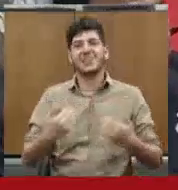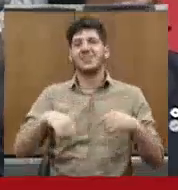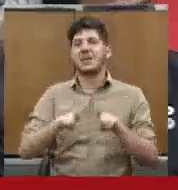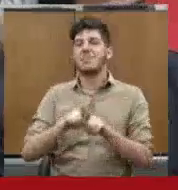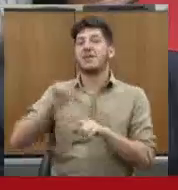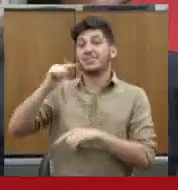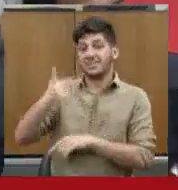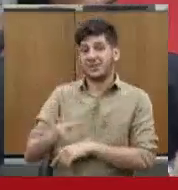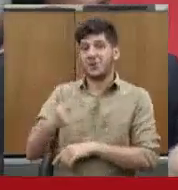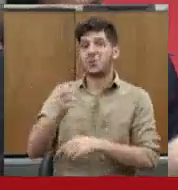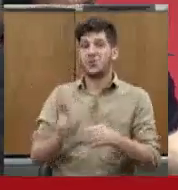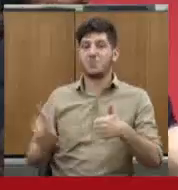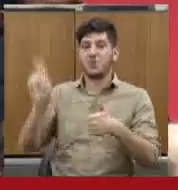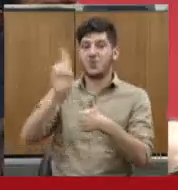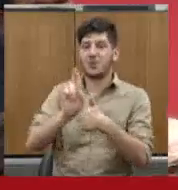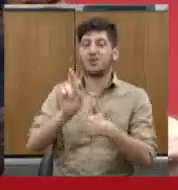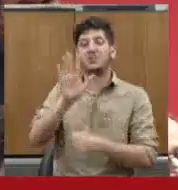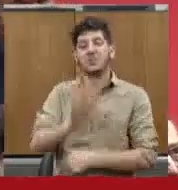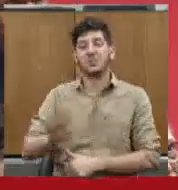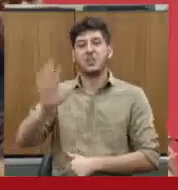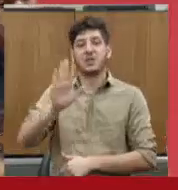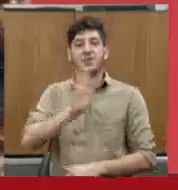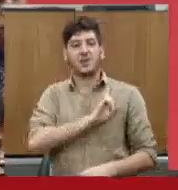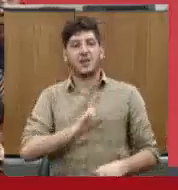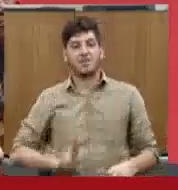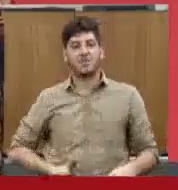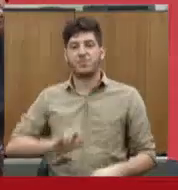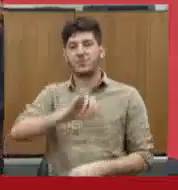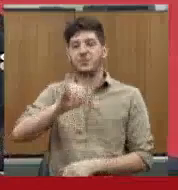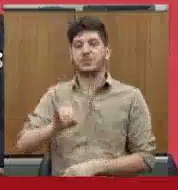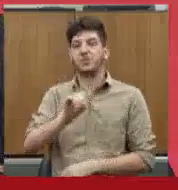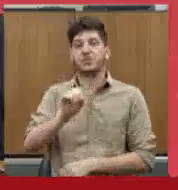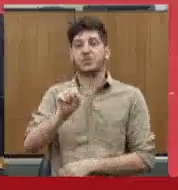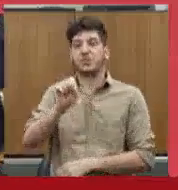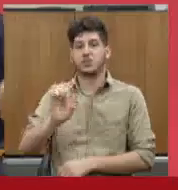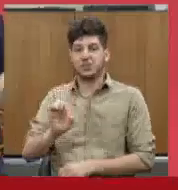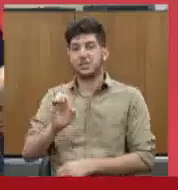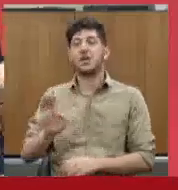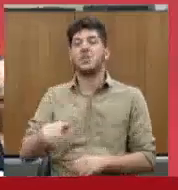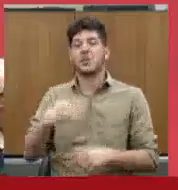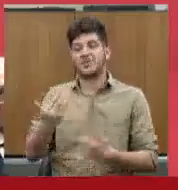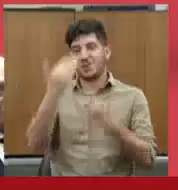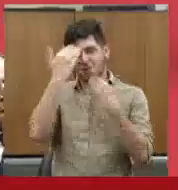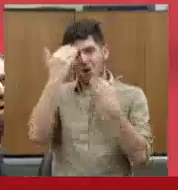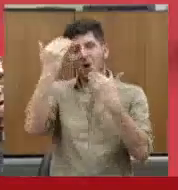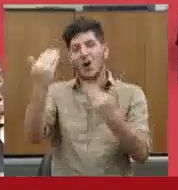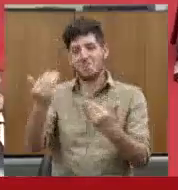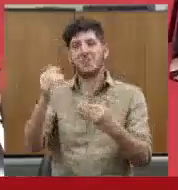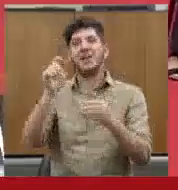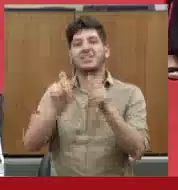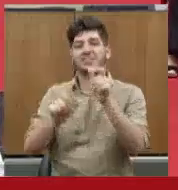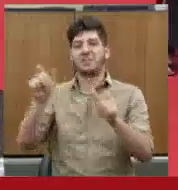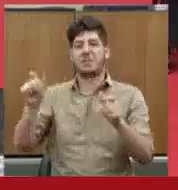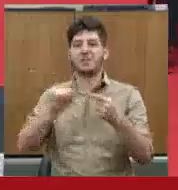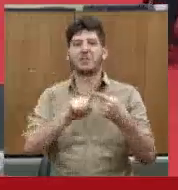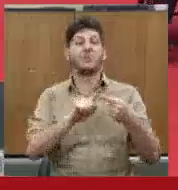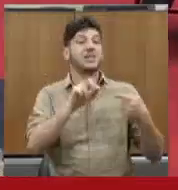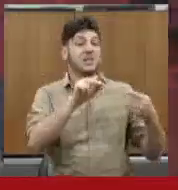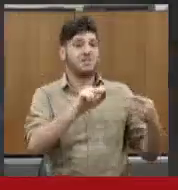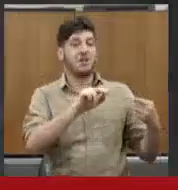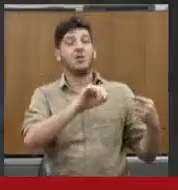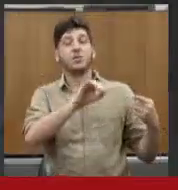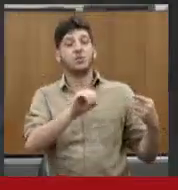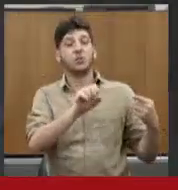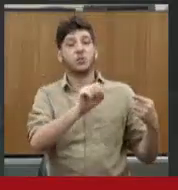subprocurador-geral da República, José Bonifácio Borges de Andrada, rendemos homenagem agradecida aos seus antepassados, os irmãos José Bonifácio de Andrada e